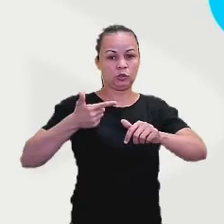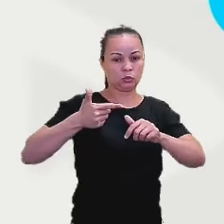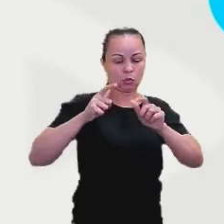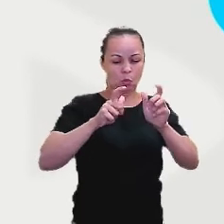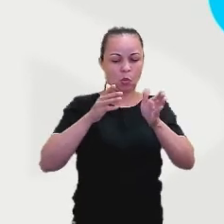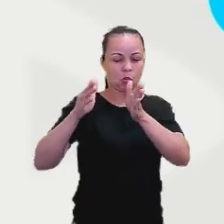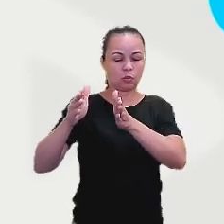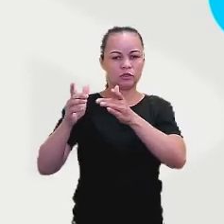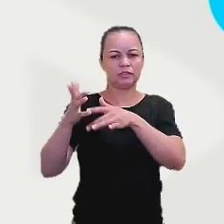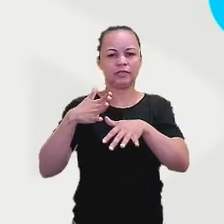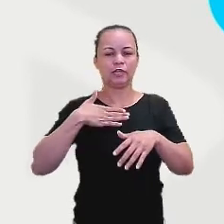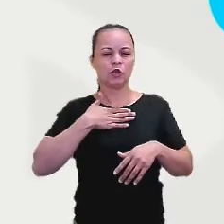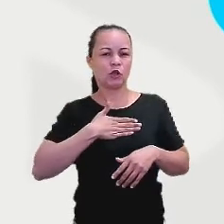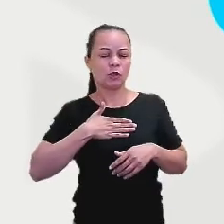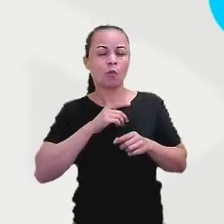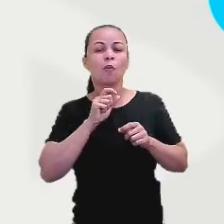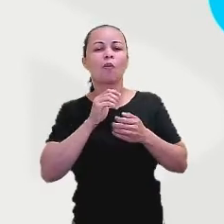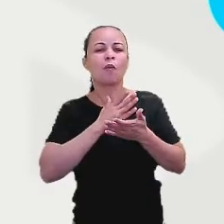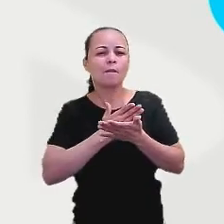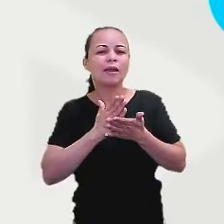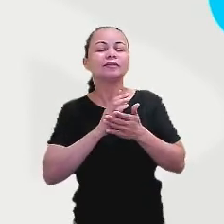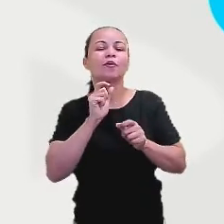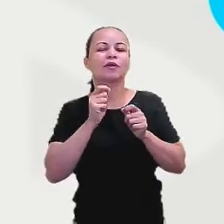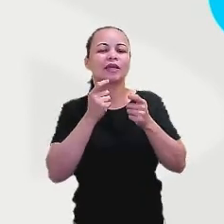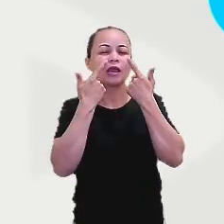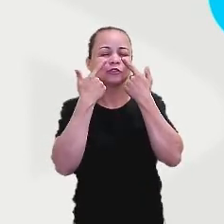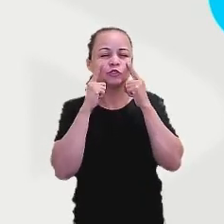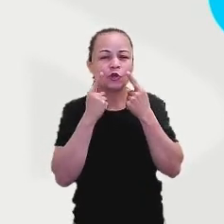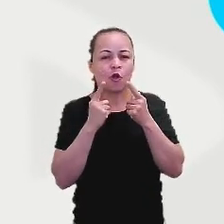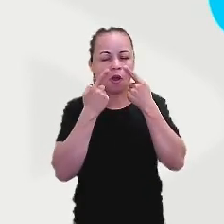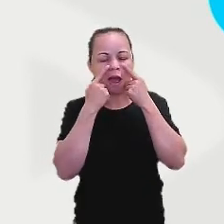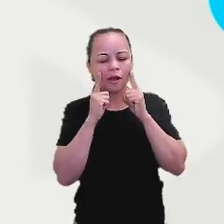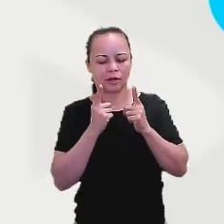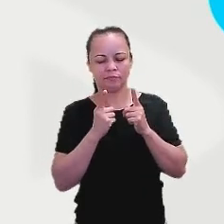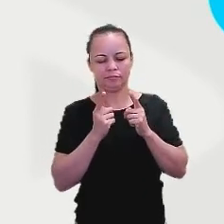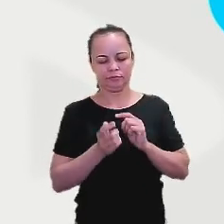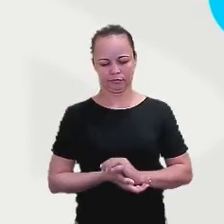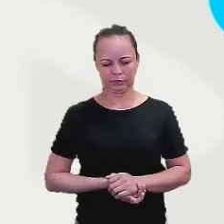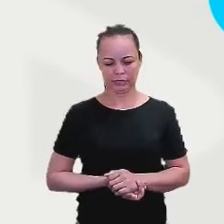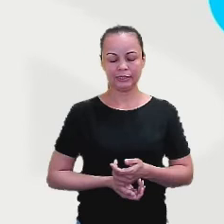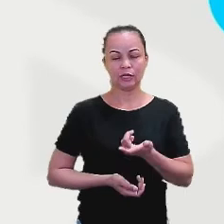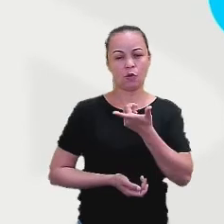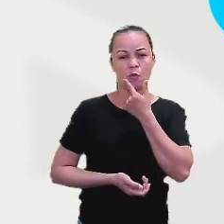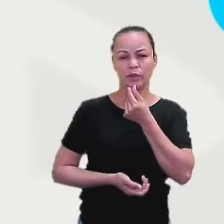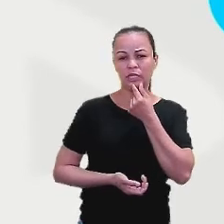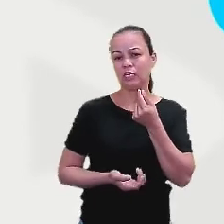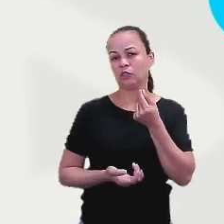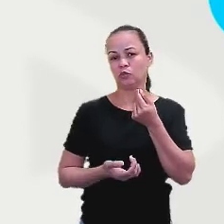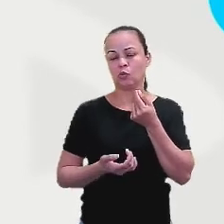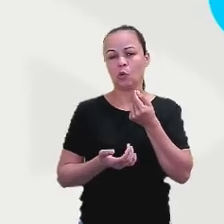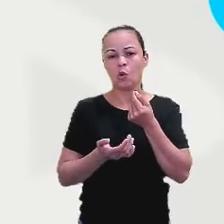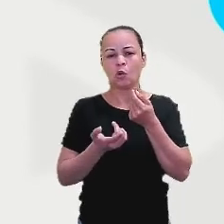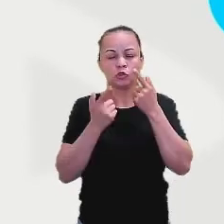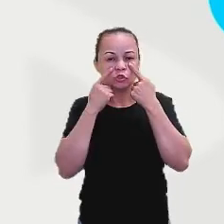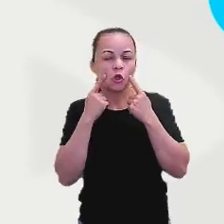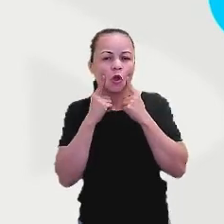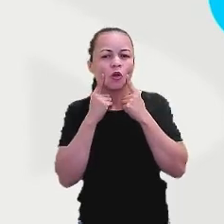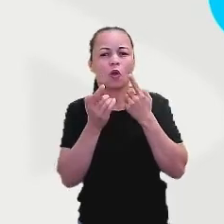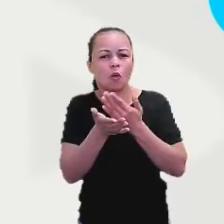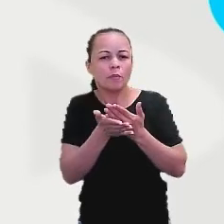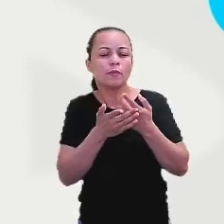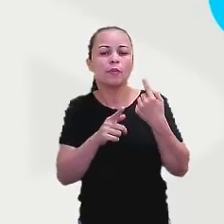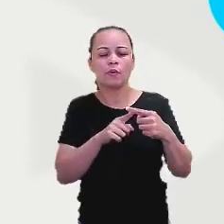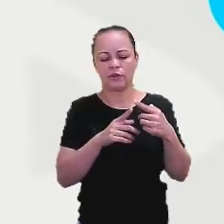gostando muito é Cebolinha. Então, de acordo com o texto, o garoto chorou, ele chora por quê? Porque ele ficou igual